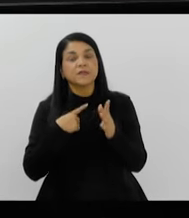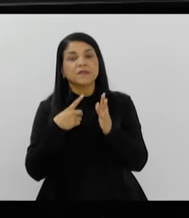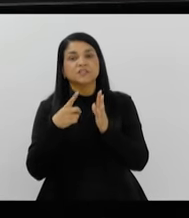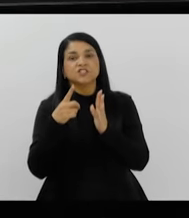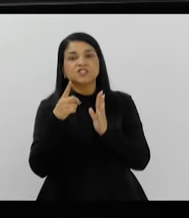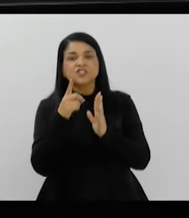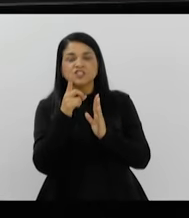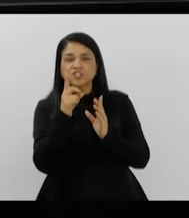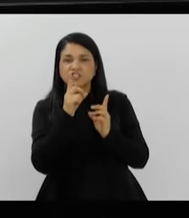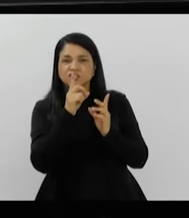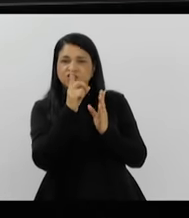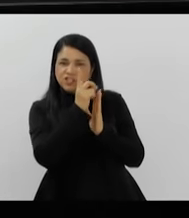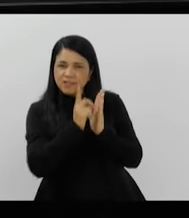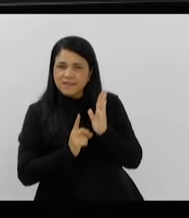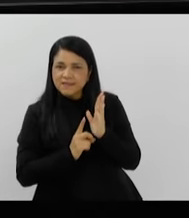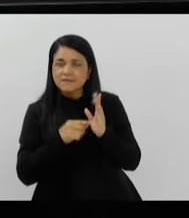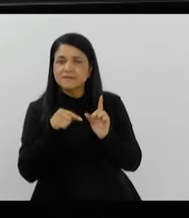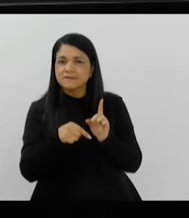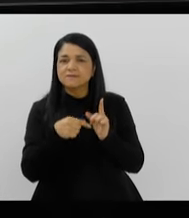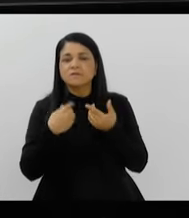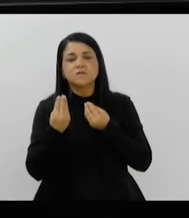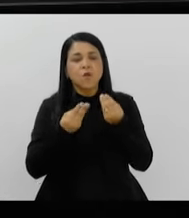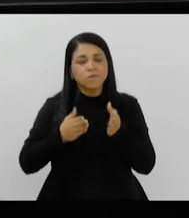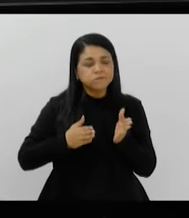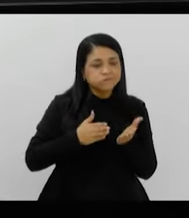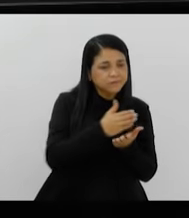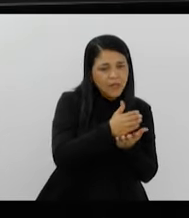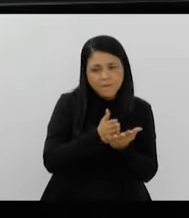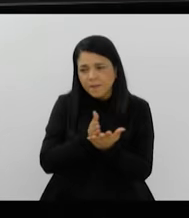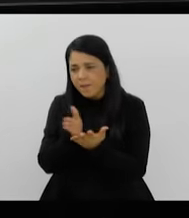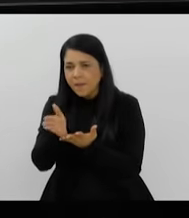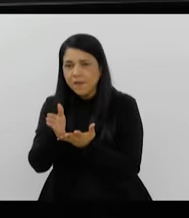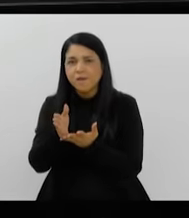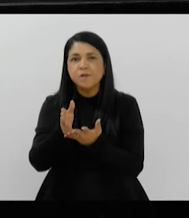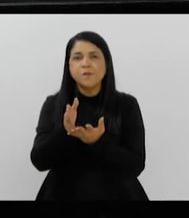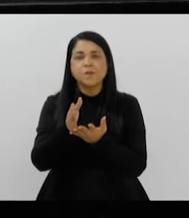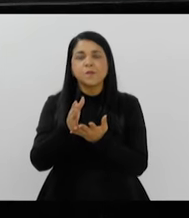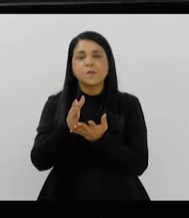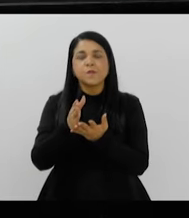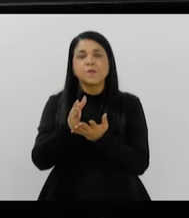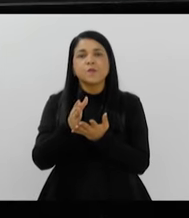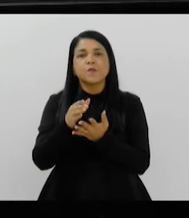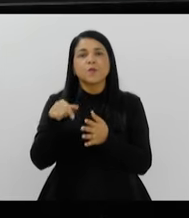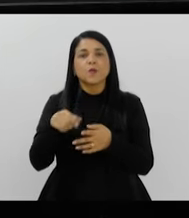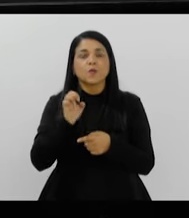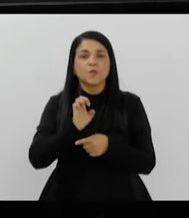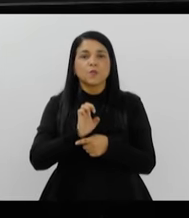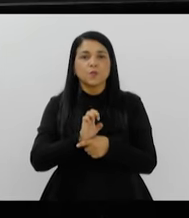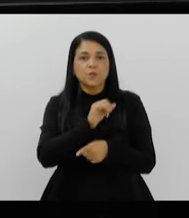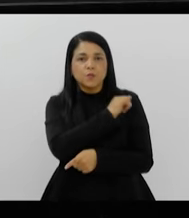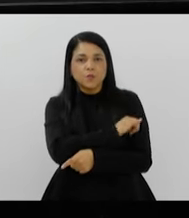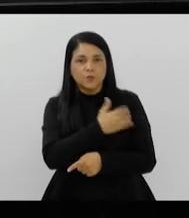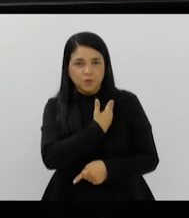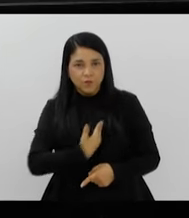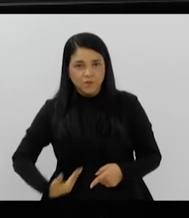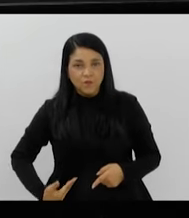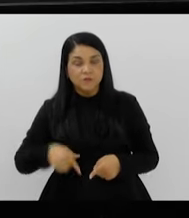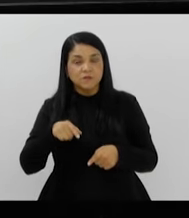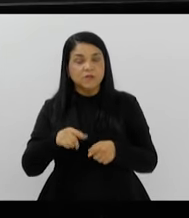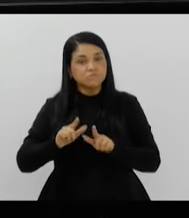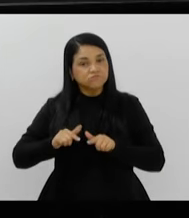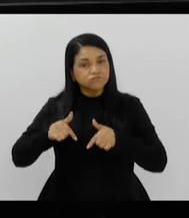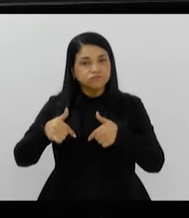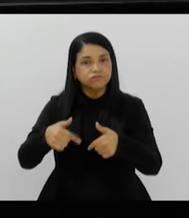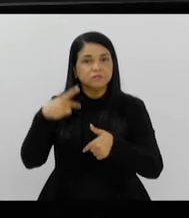diretrizes para entender quais são os caminhos que serão adotados pelo governo do Estado no exercício das políticas